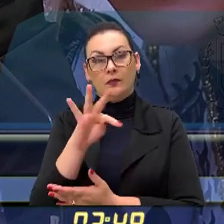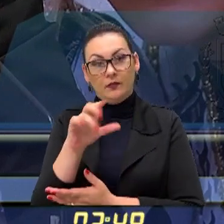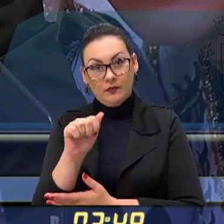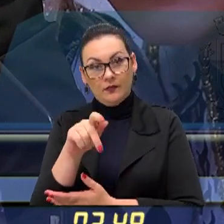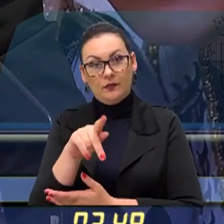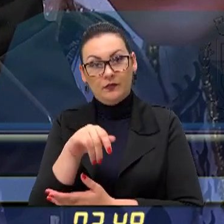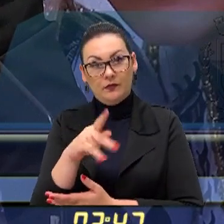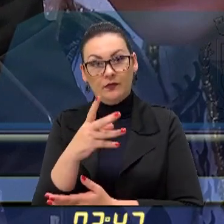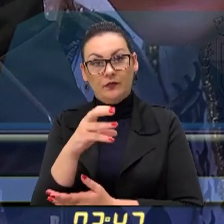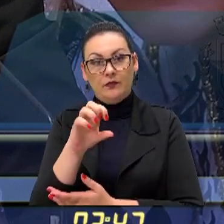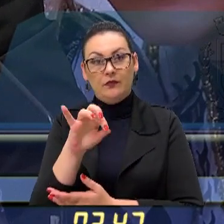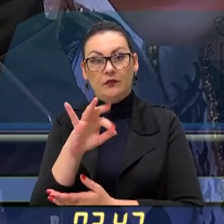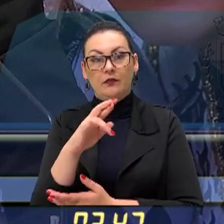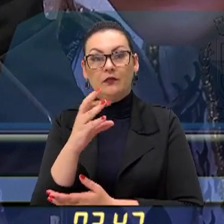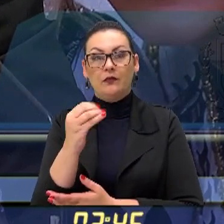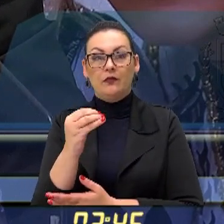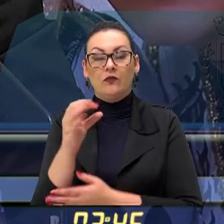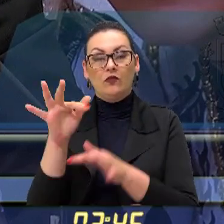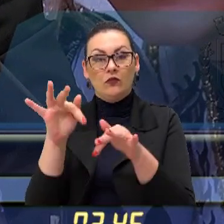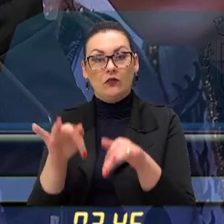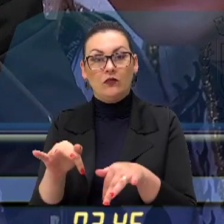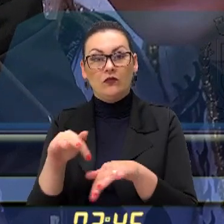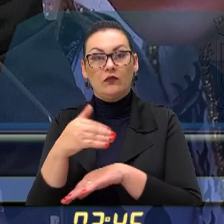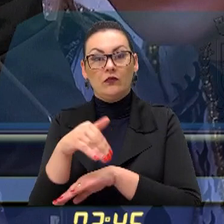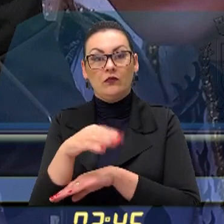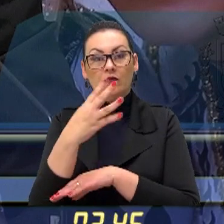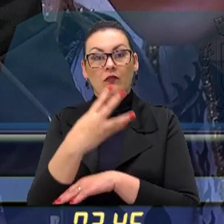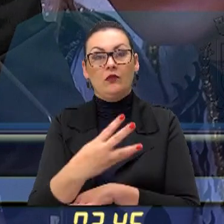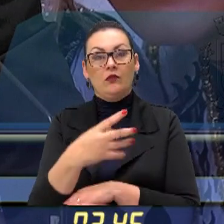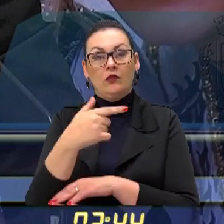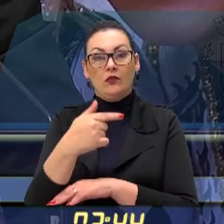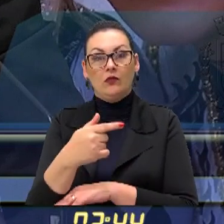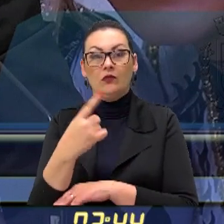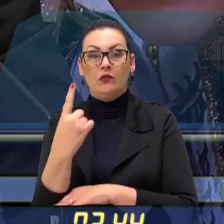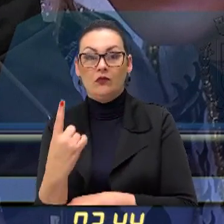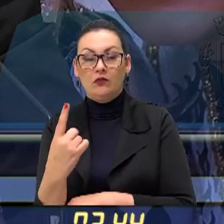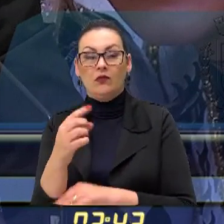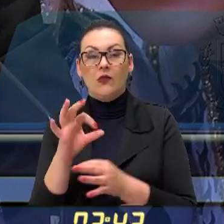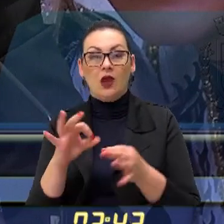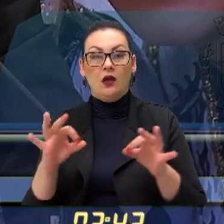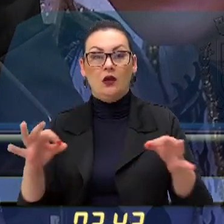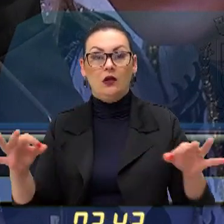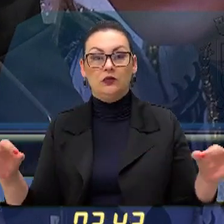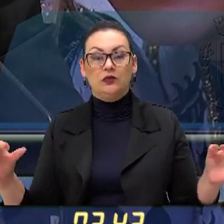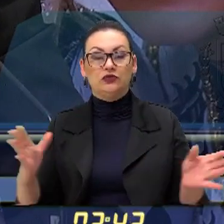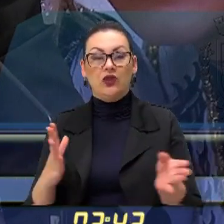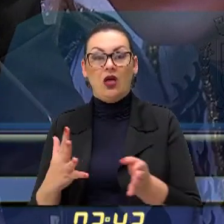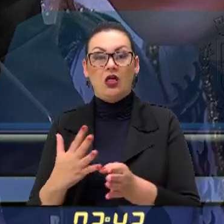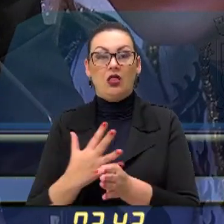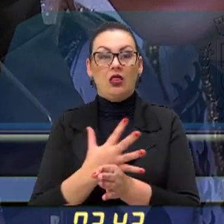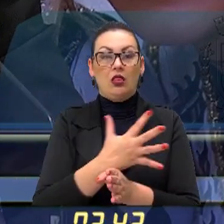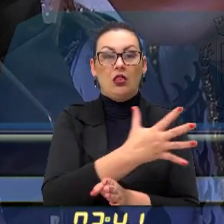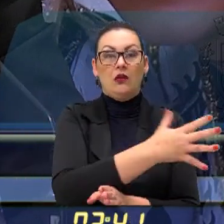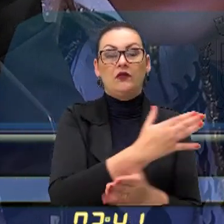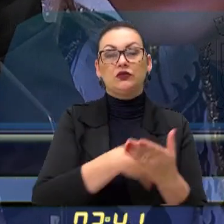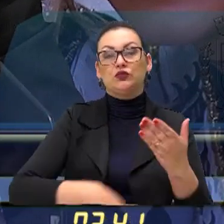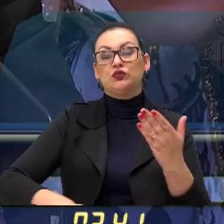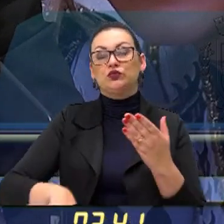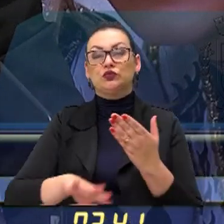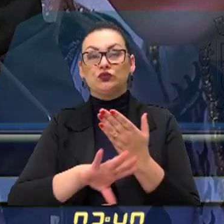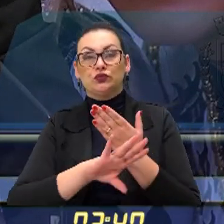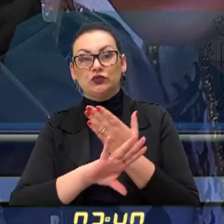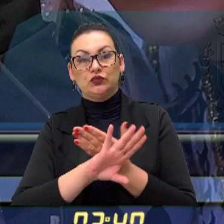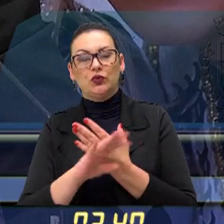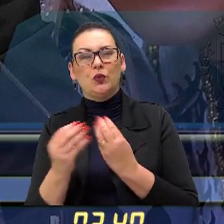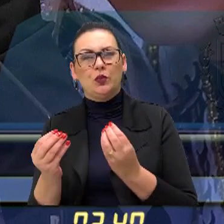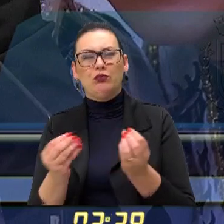muito grande, ela atravessa toda a zona para chegar na Zona Sul,